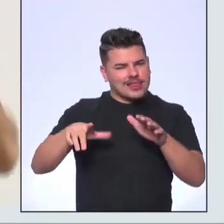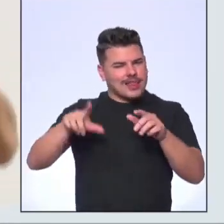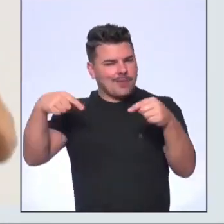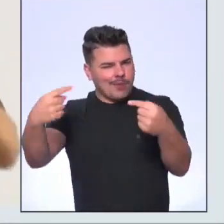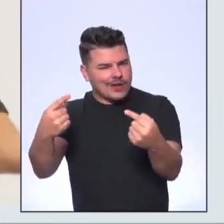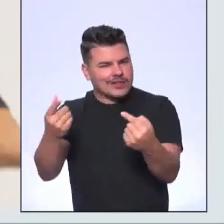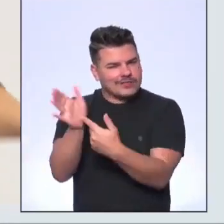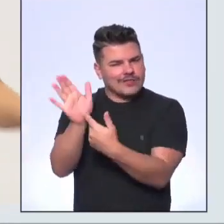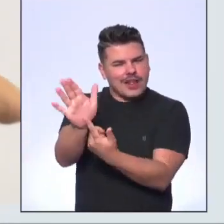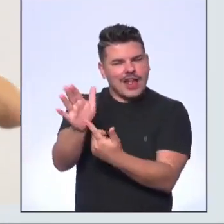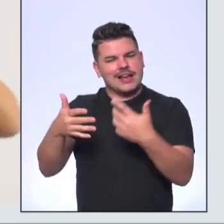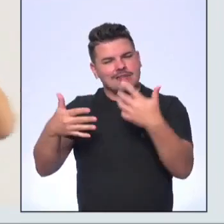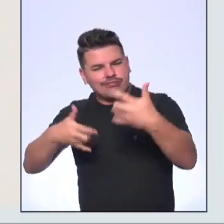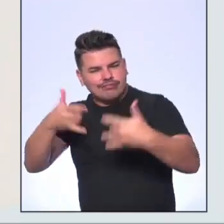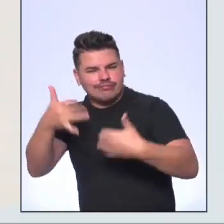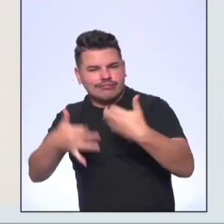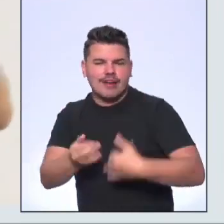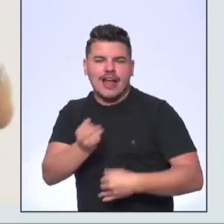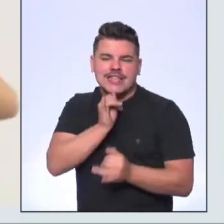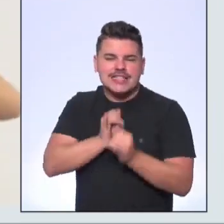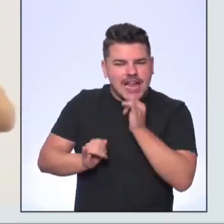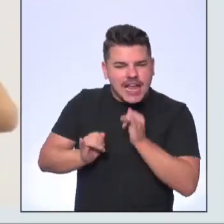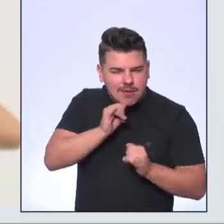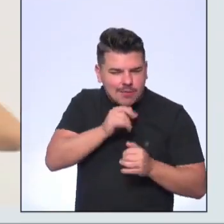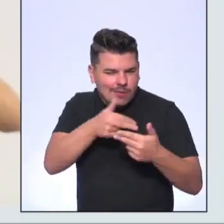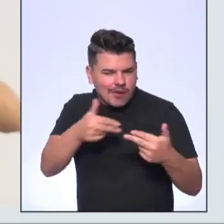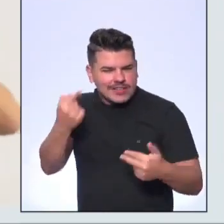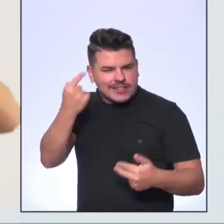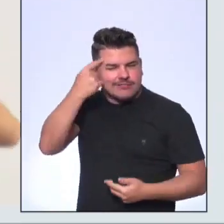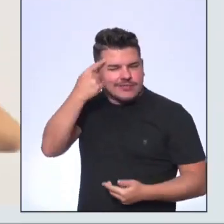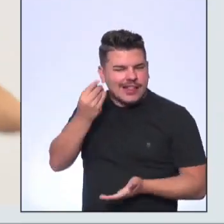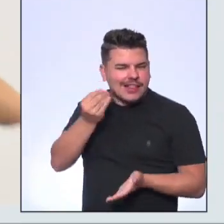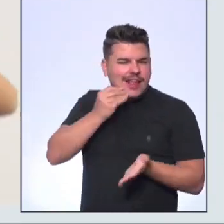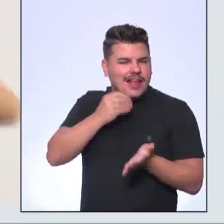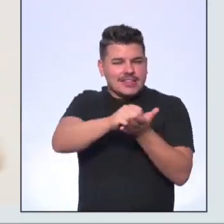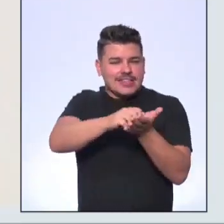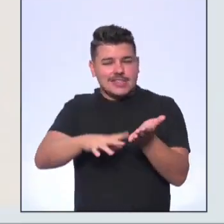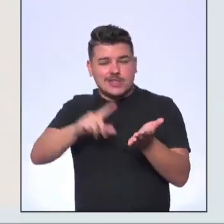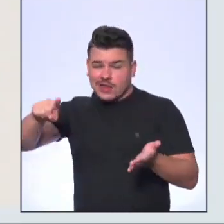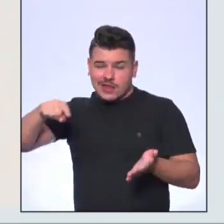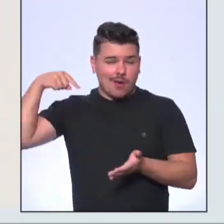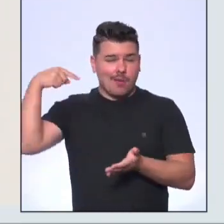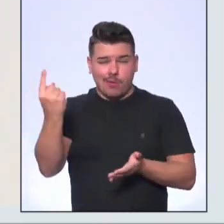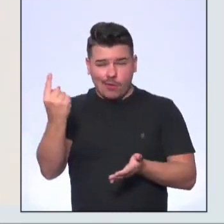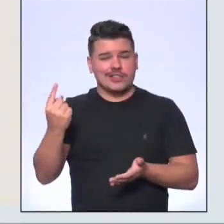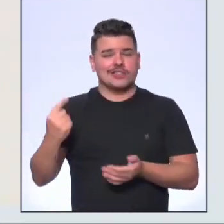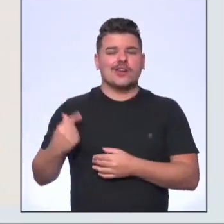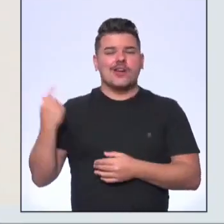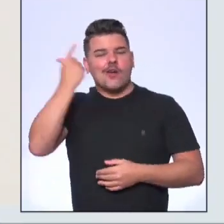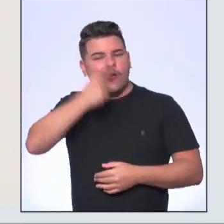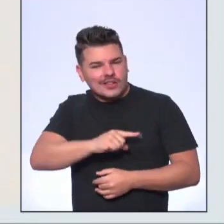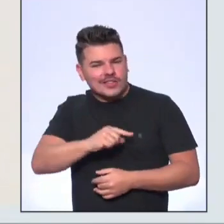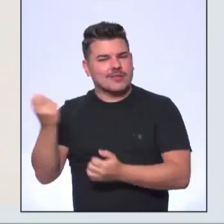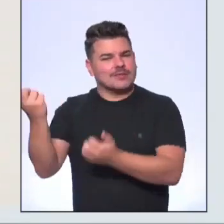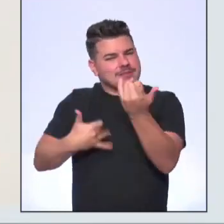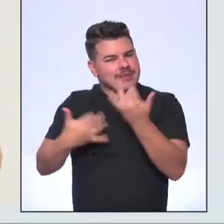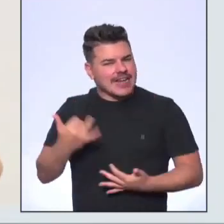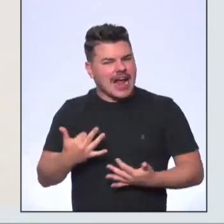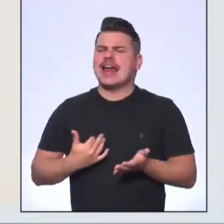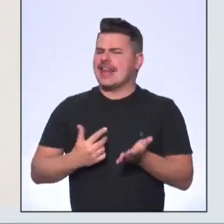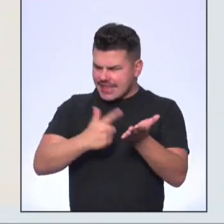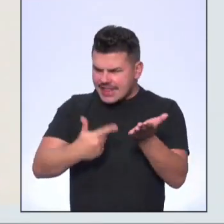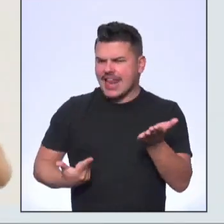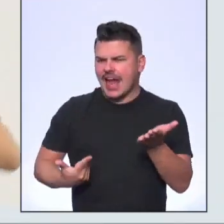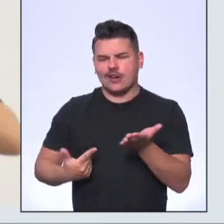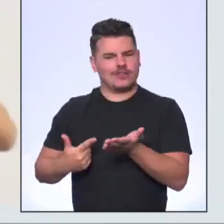mostrar alguns exemplos e até vou propor um exercíciozinho aí no final para você me dizer, ó, isso é literário, isso